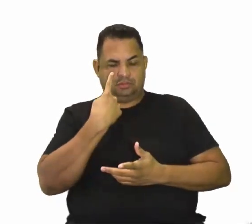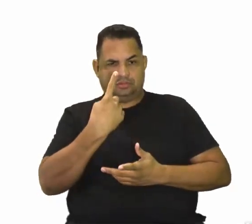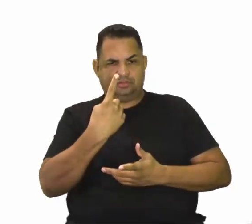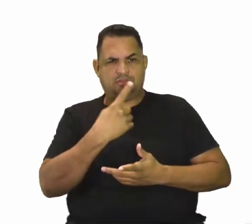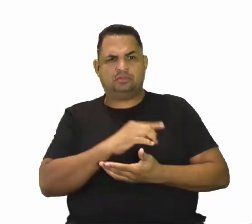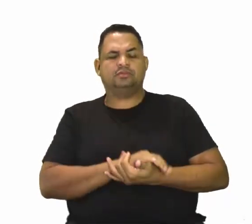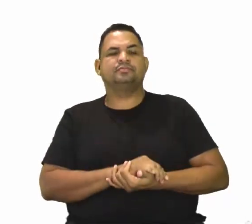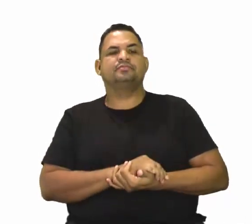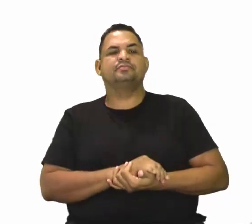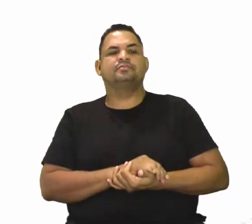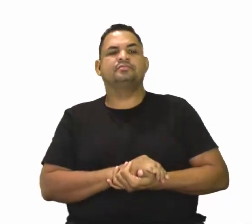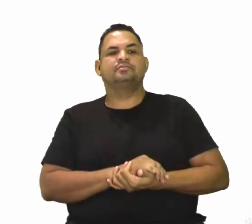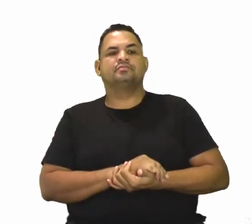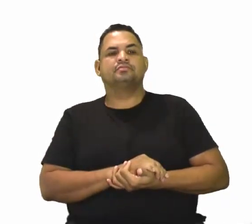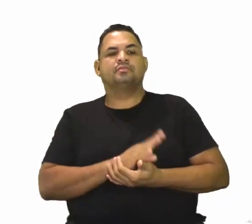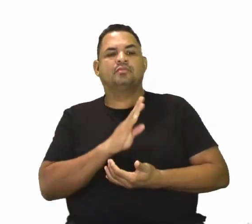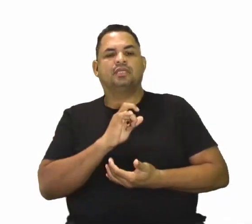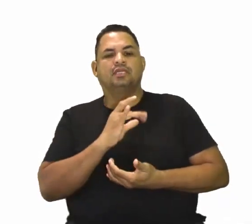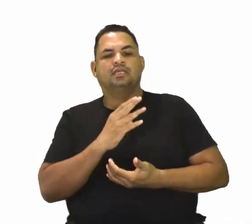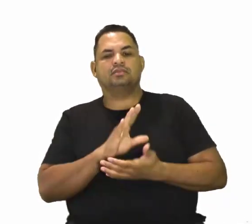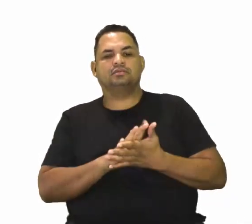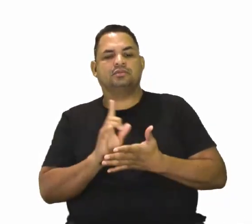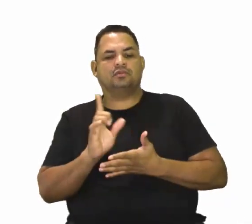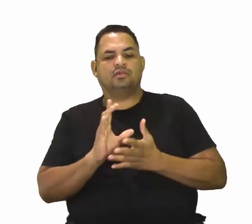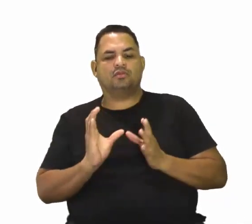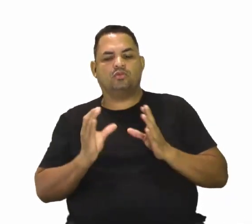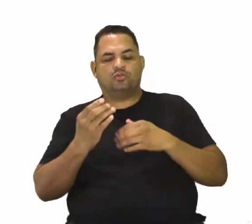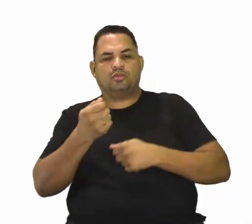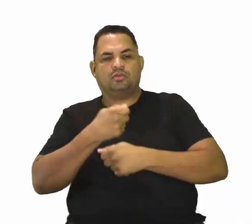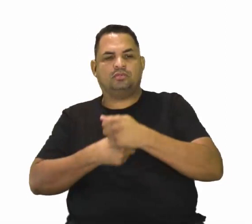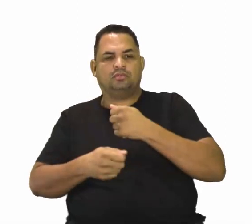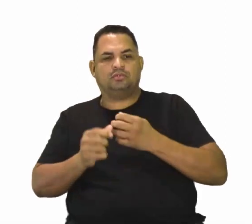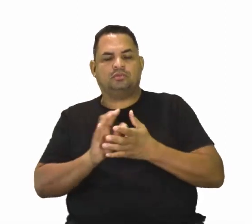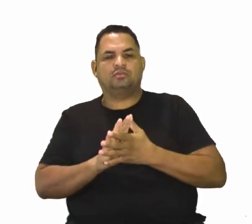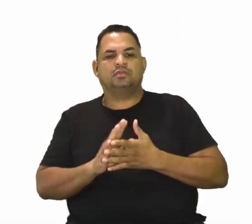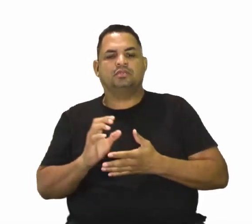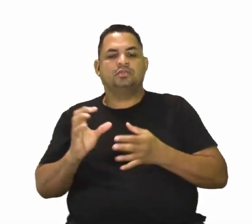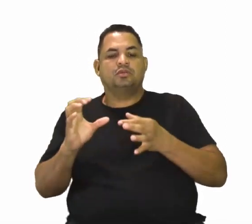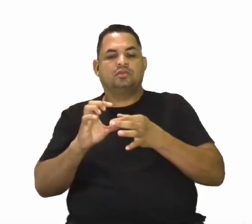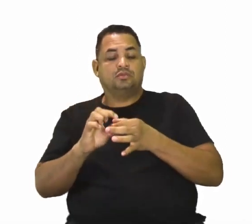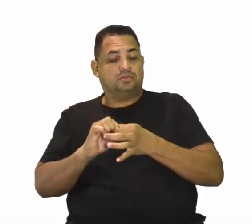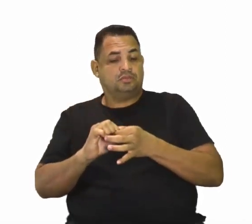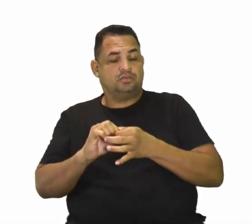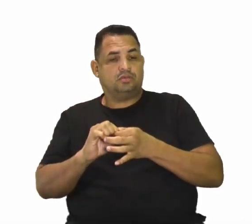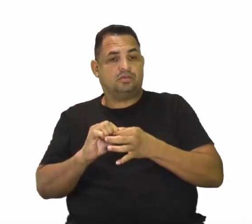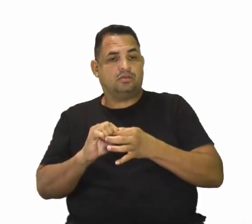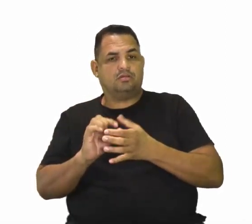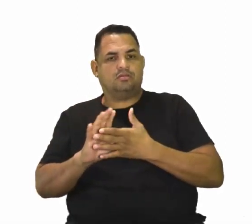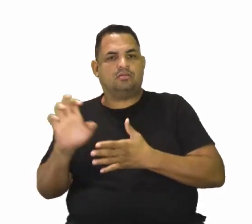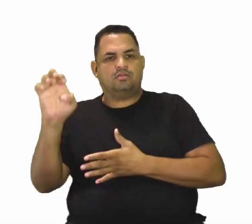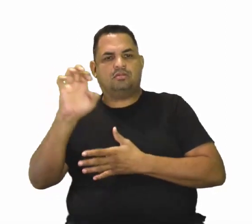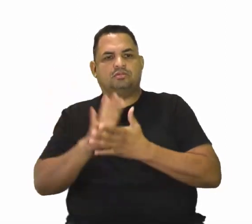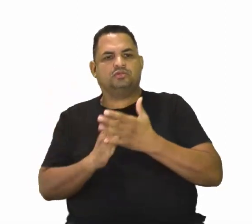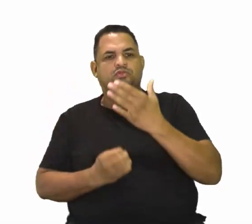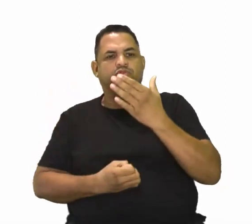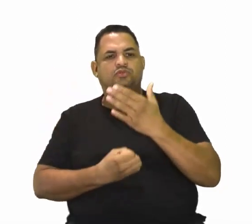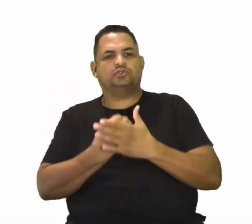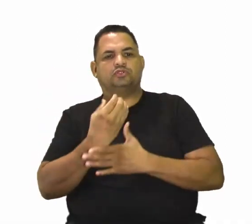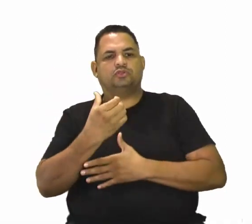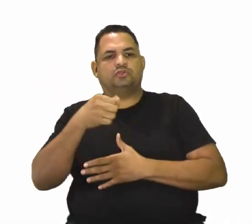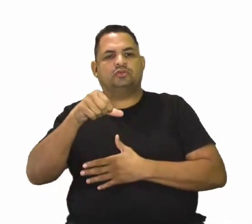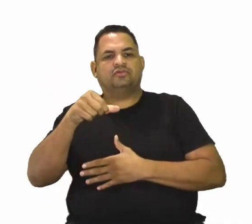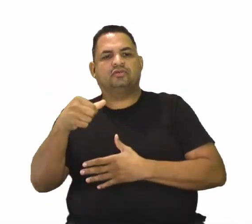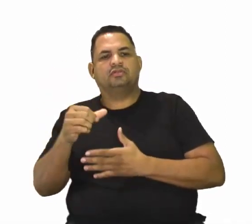aqui, os BRICS, que não é um bloco econômico, mas a União Europeia é um bloco econômico, criada em 1992